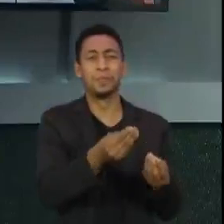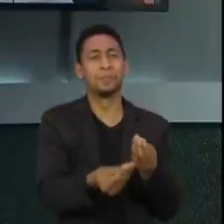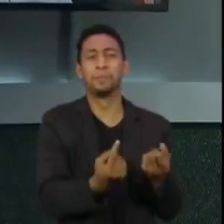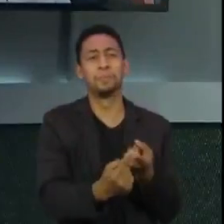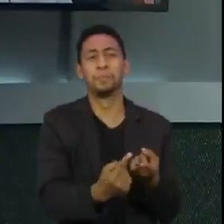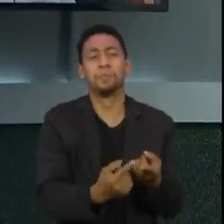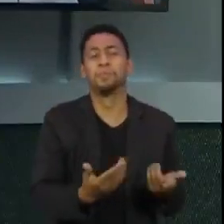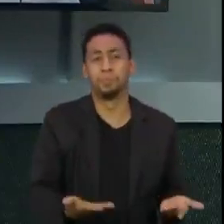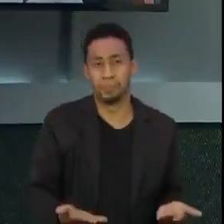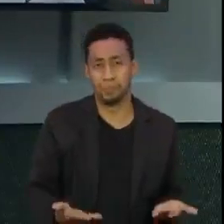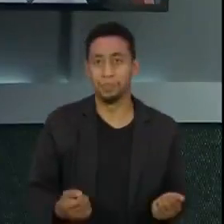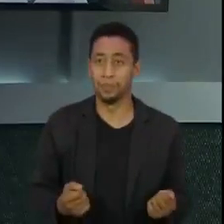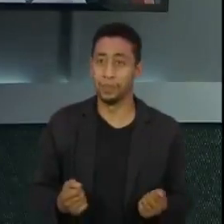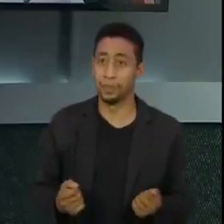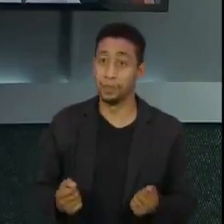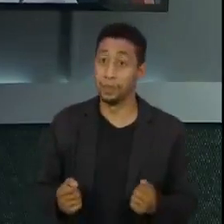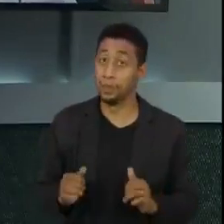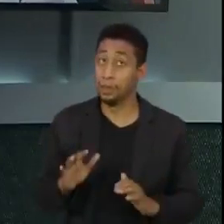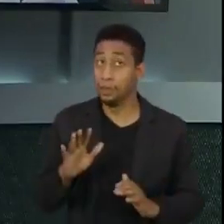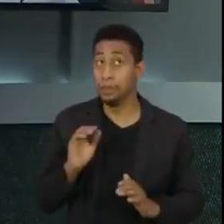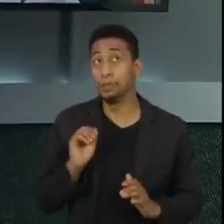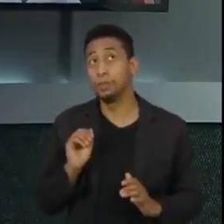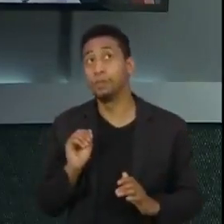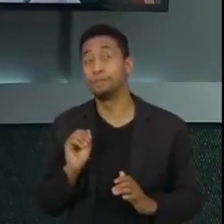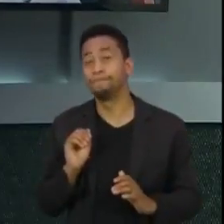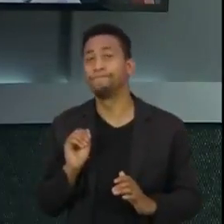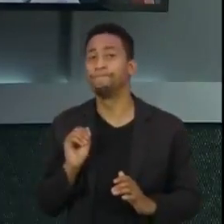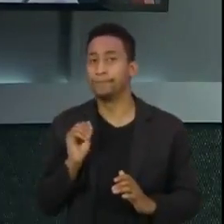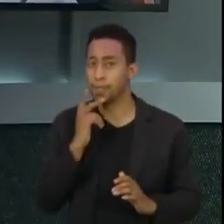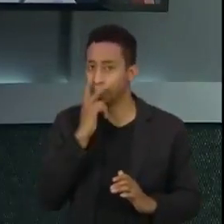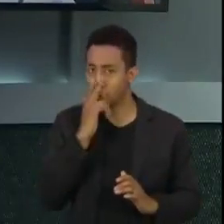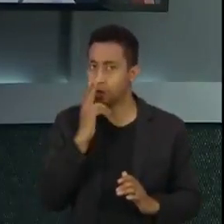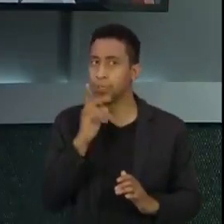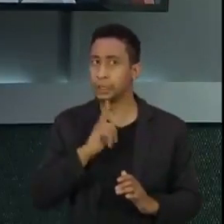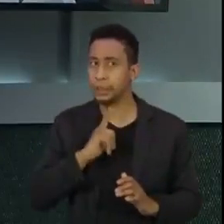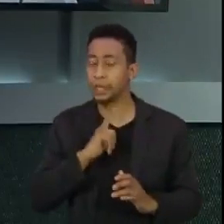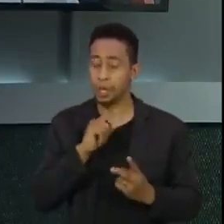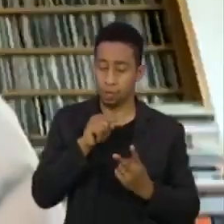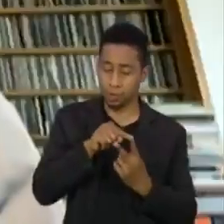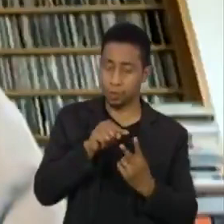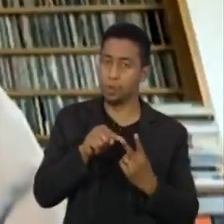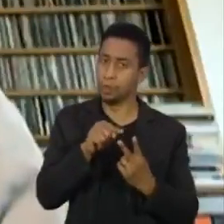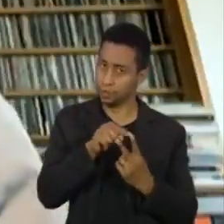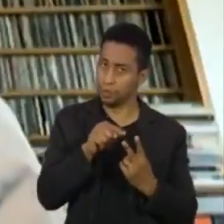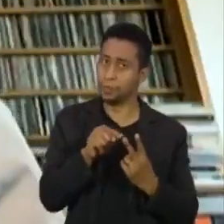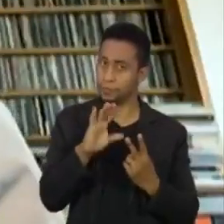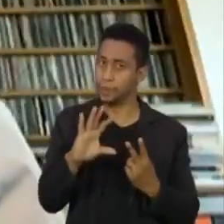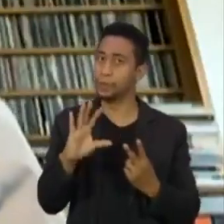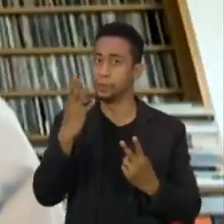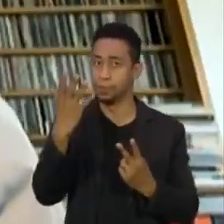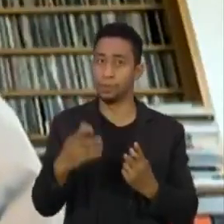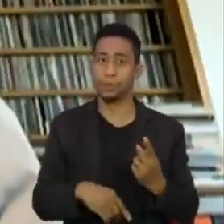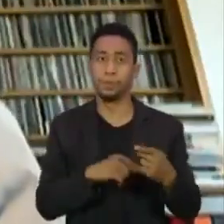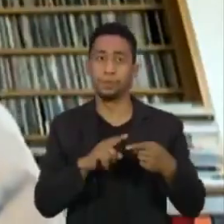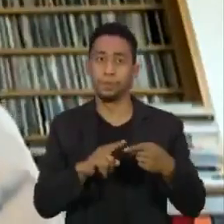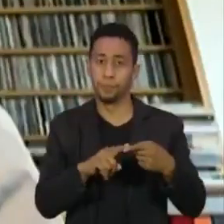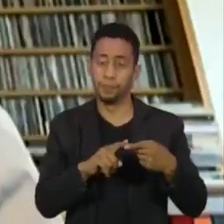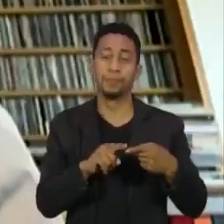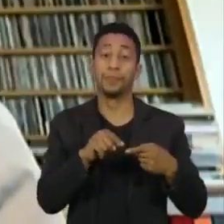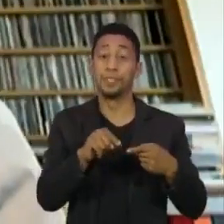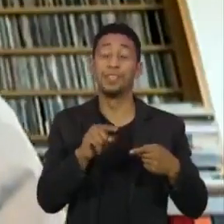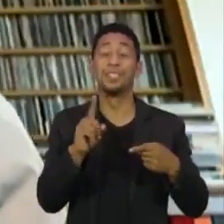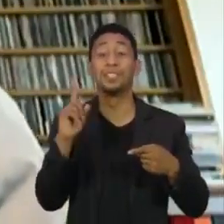mundo? Talvez eu apontasse dois elementos fundamentais. O primeiro deles é uma